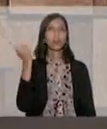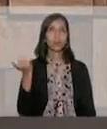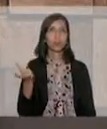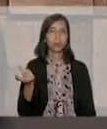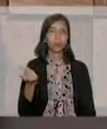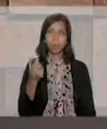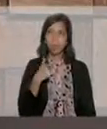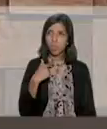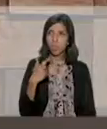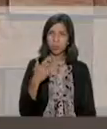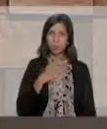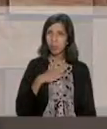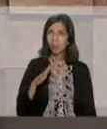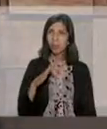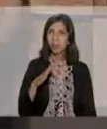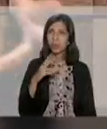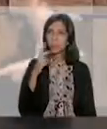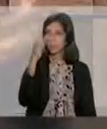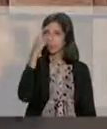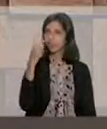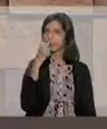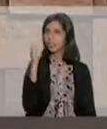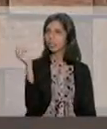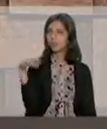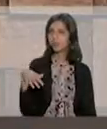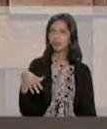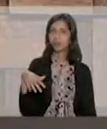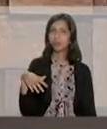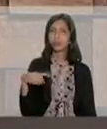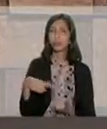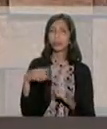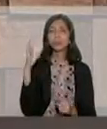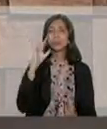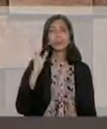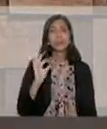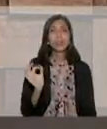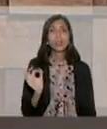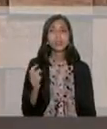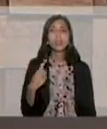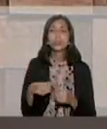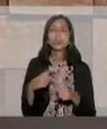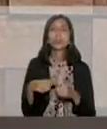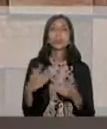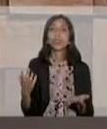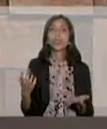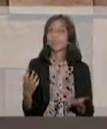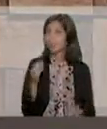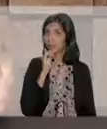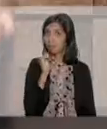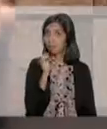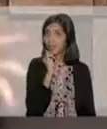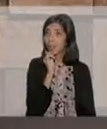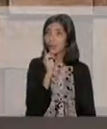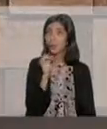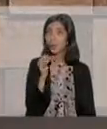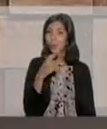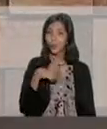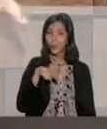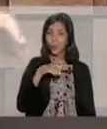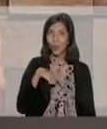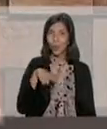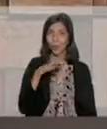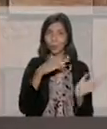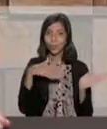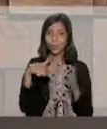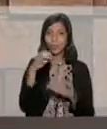isso, né? Eu não gosto quando desvalorizam, porque eu não entendo muito bem, né? E, por exemplo, o nosso seriado, eu